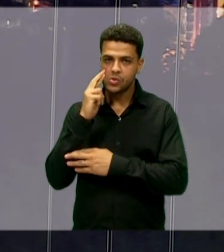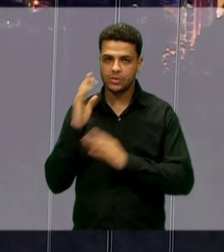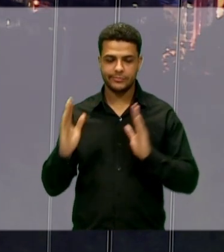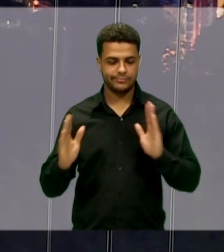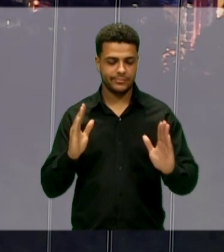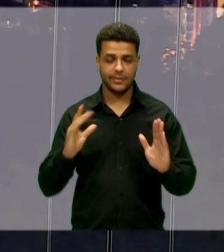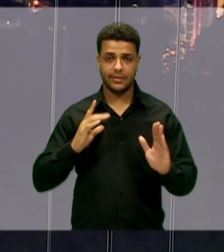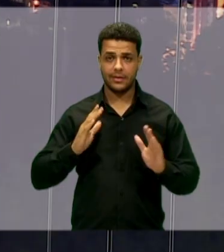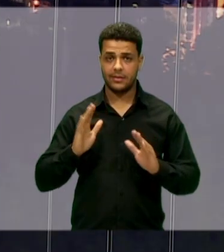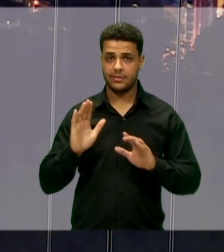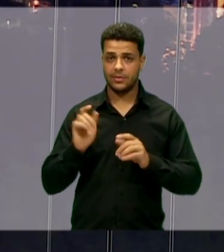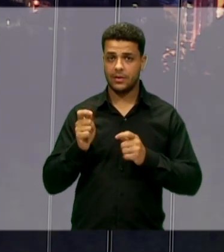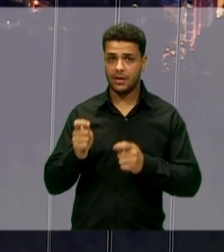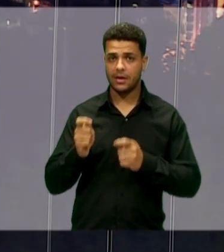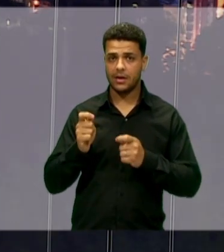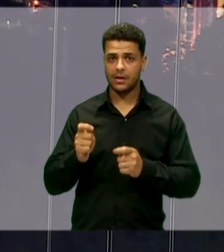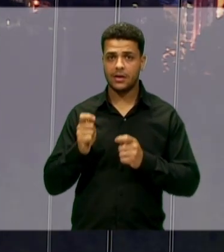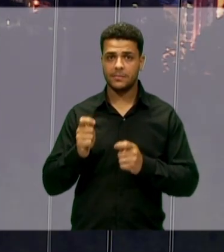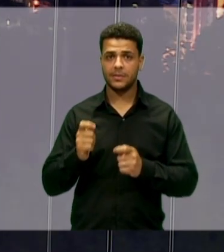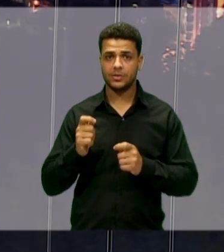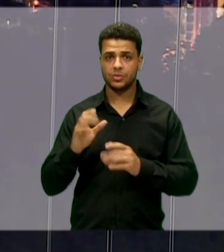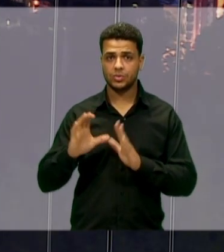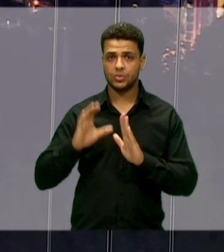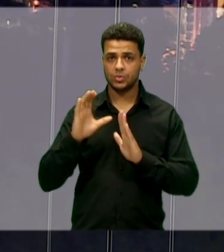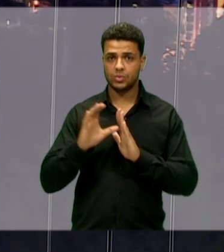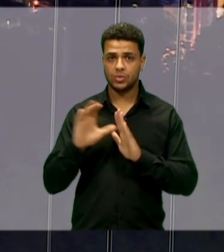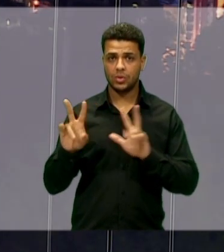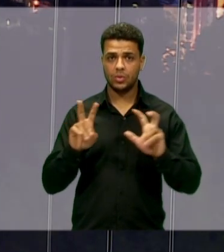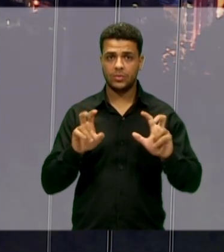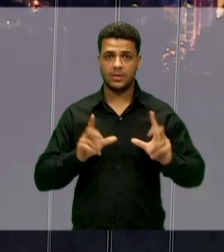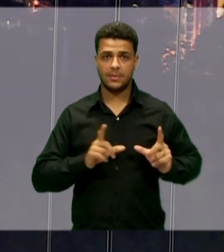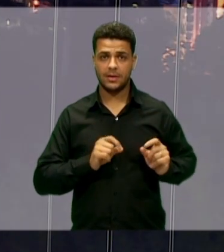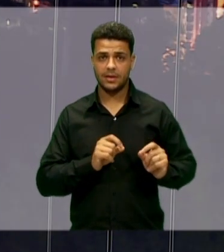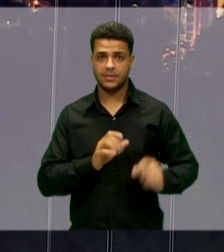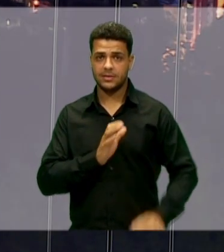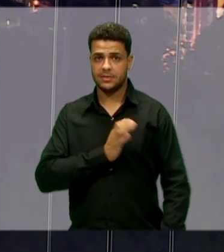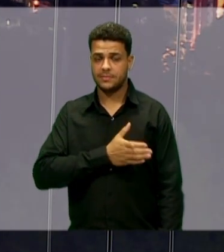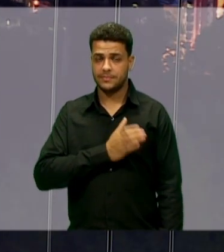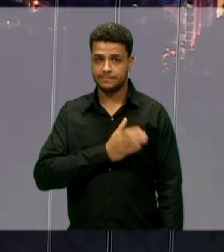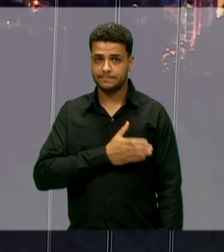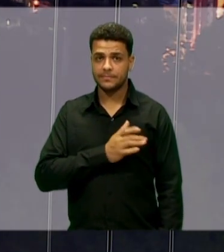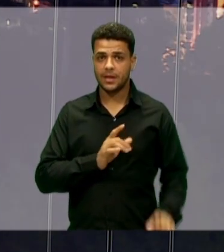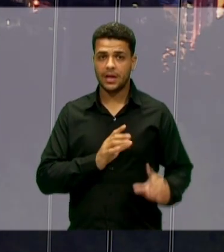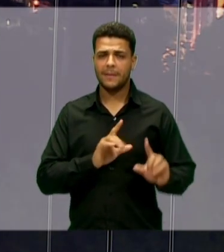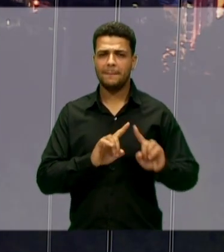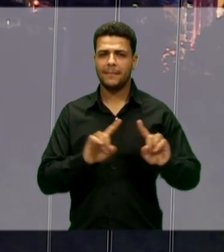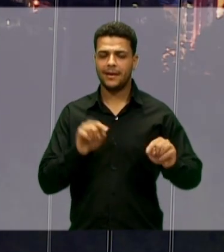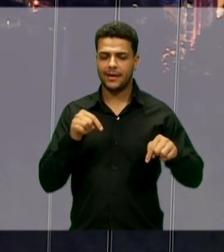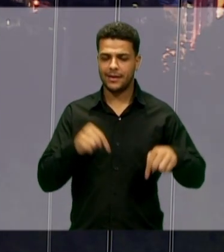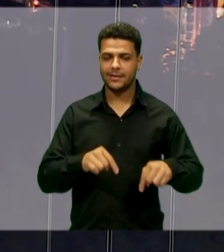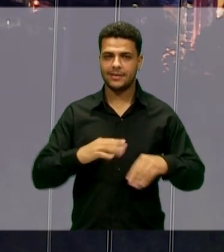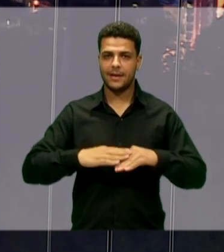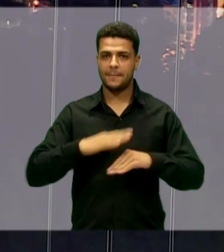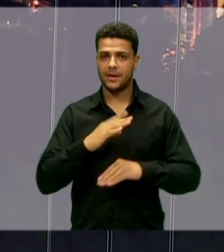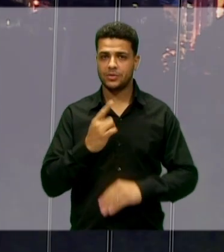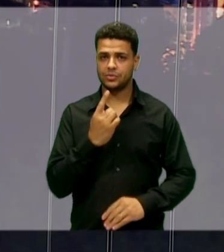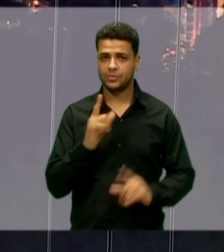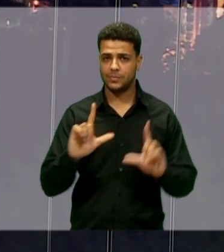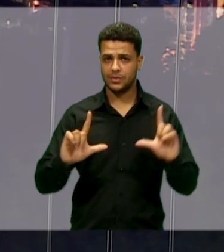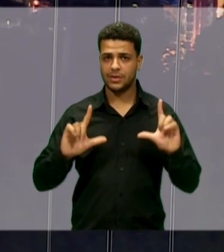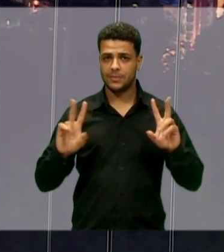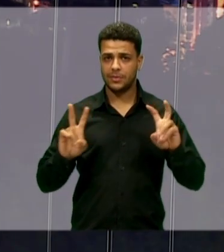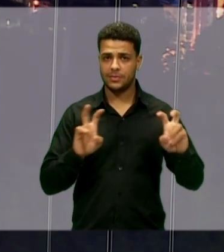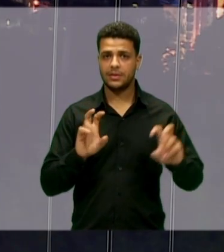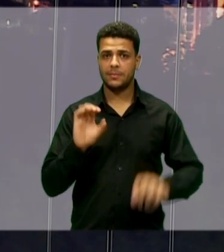dedicado às campanhas de prevenção e conscientização sobre o câncer de mama. E este é mais um programa especial sobre a temática